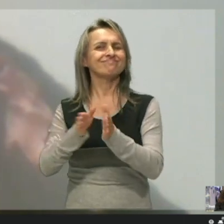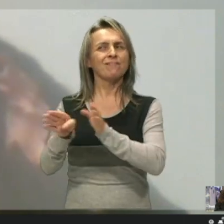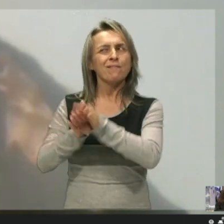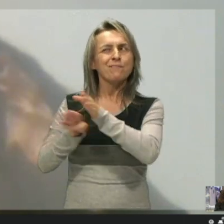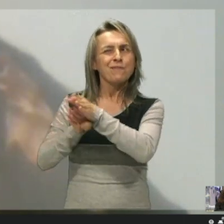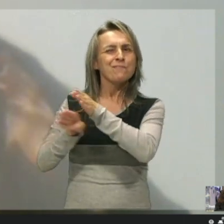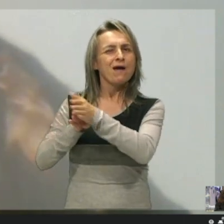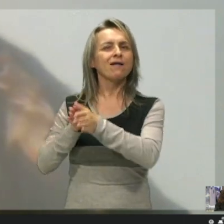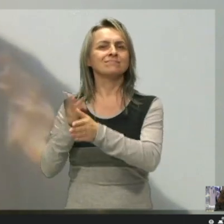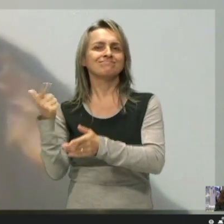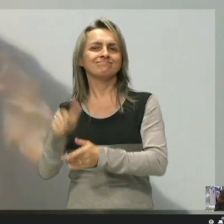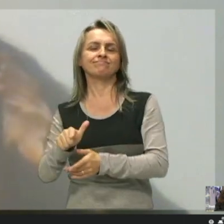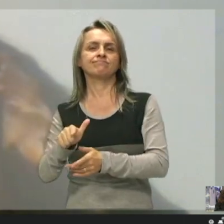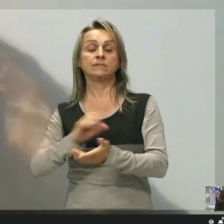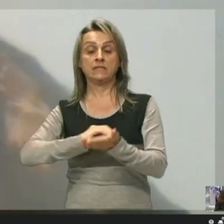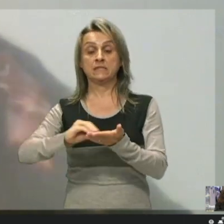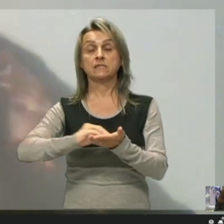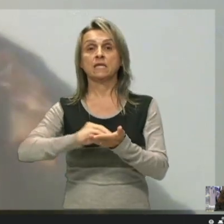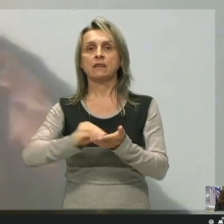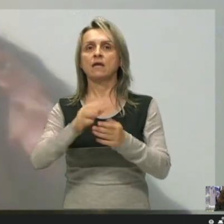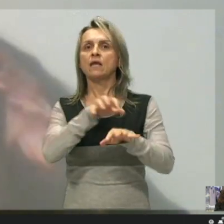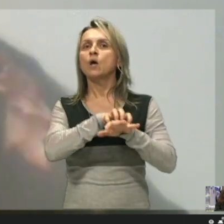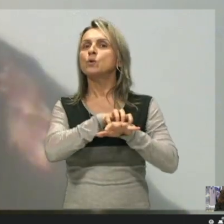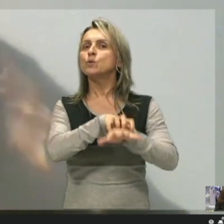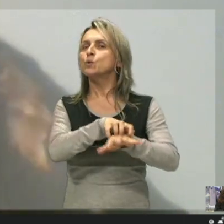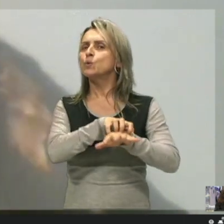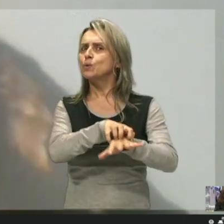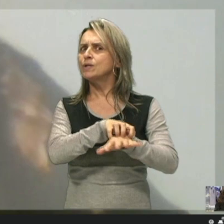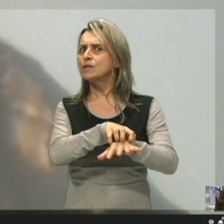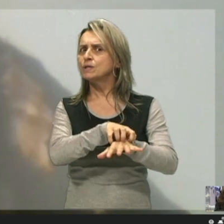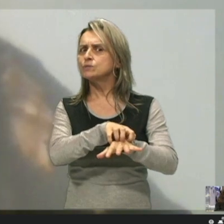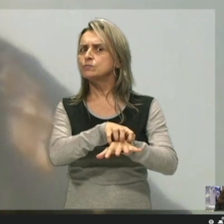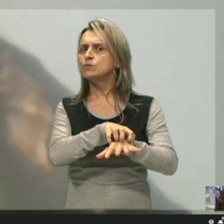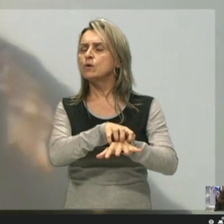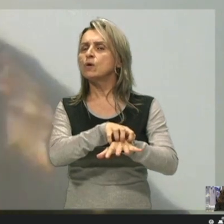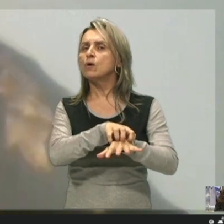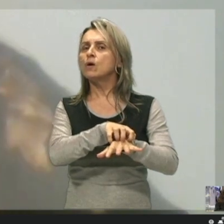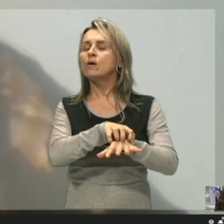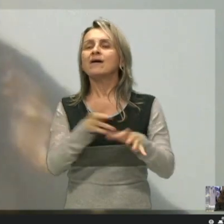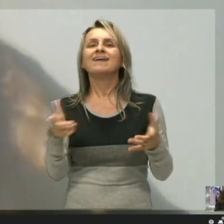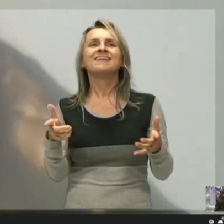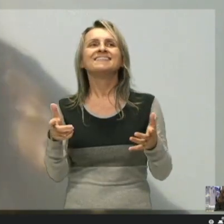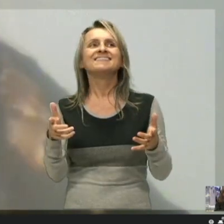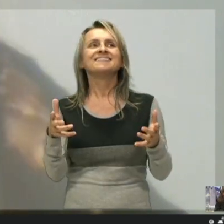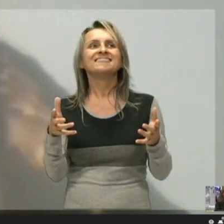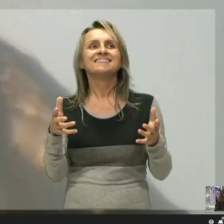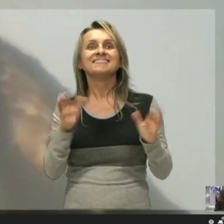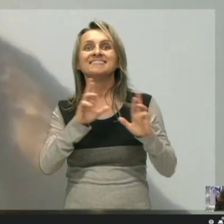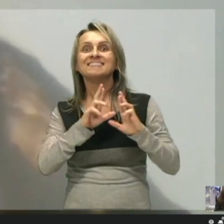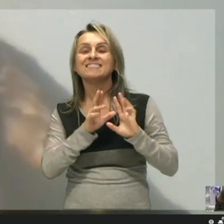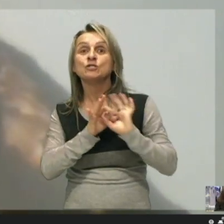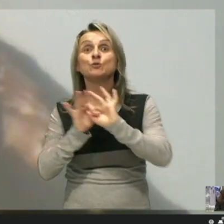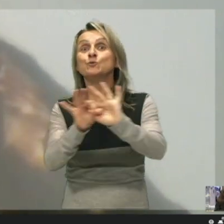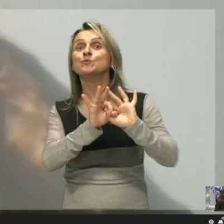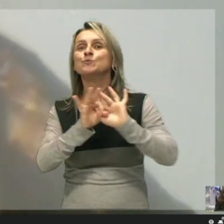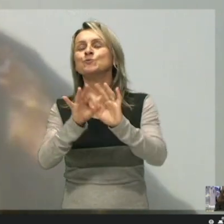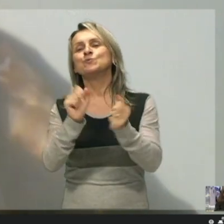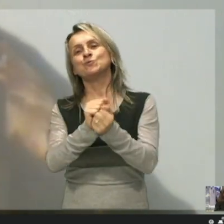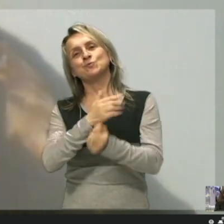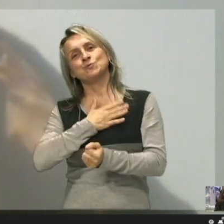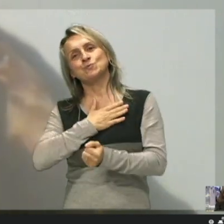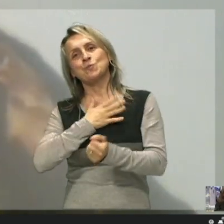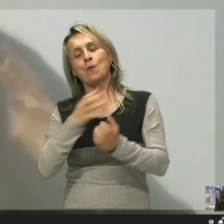de Turismo foi uma secretaria, assim, eles não têm cadeira no conselho, mas eles abraçaram a pauta da marejada inclusiva,